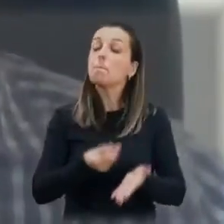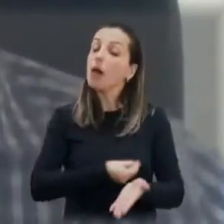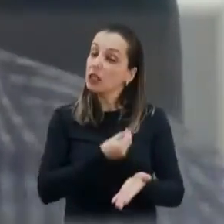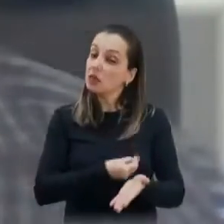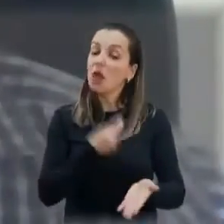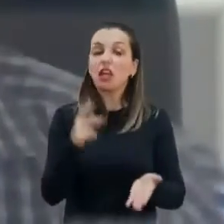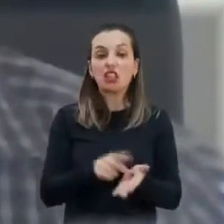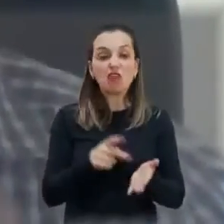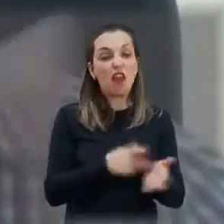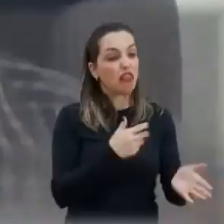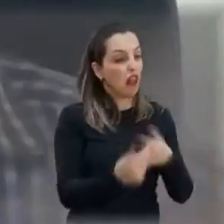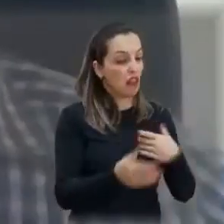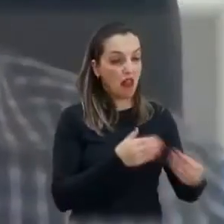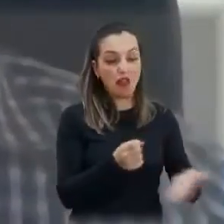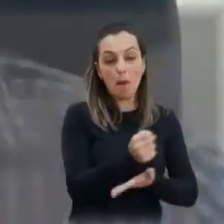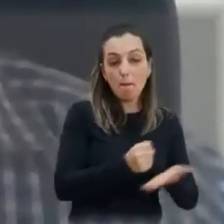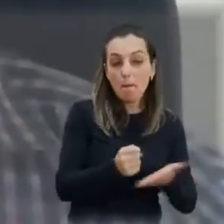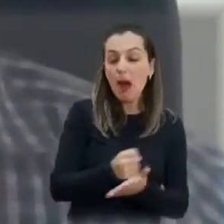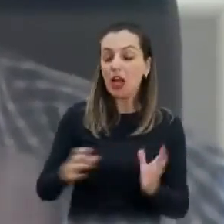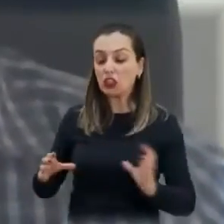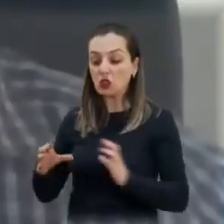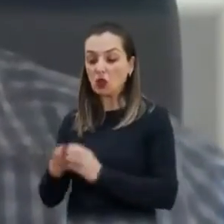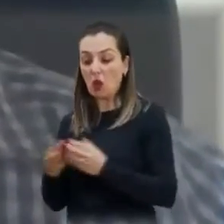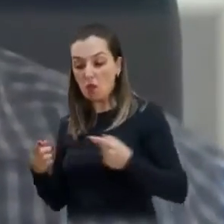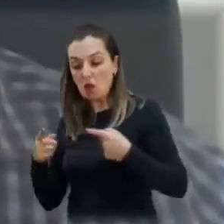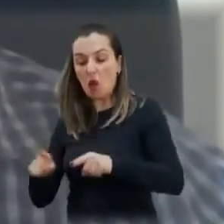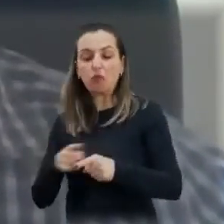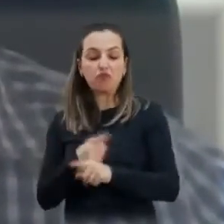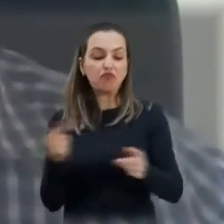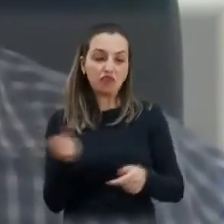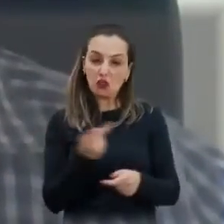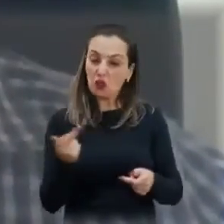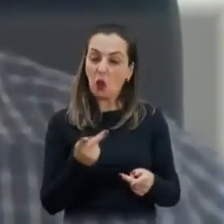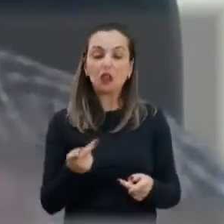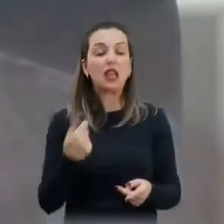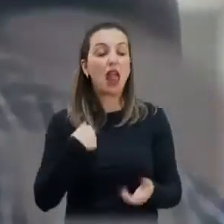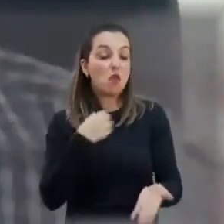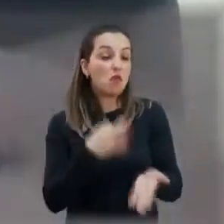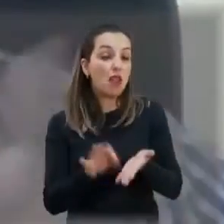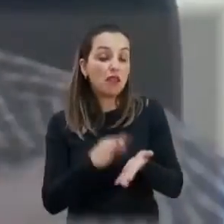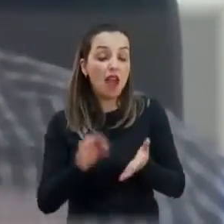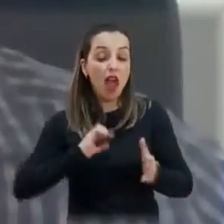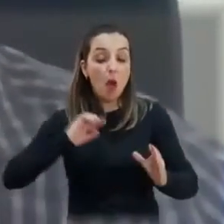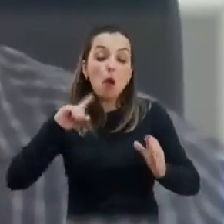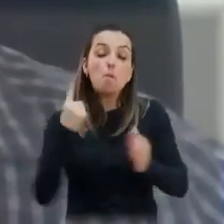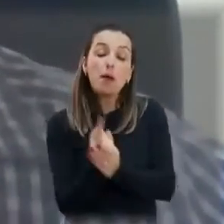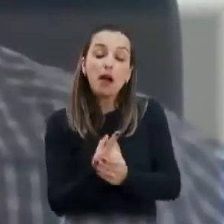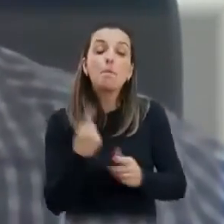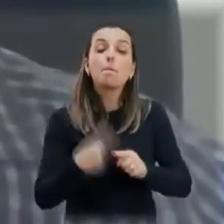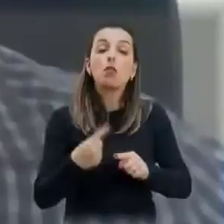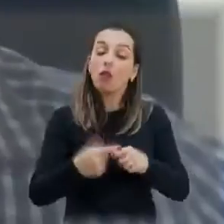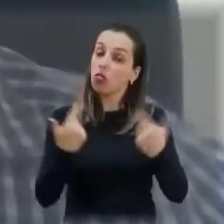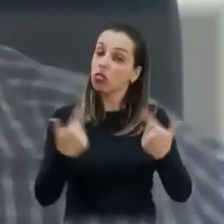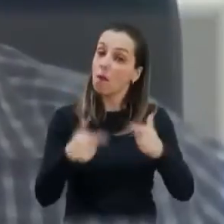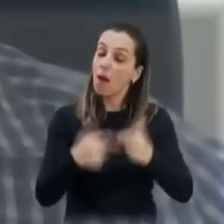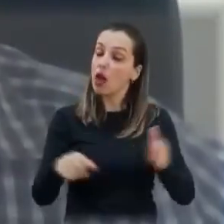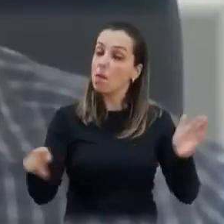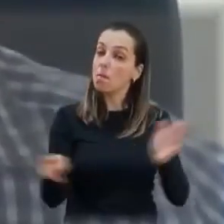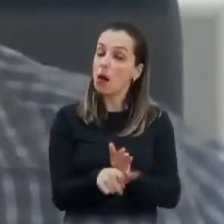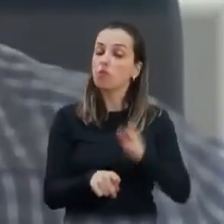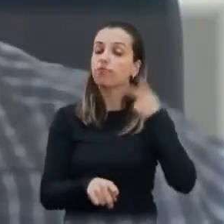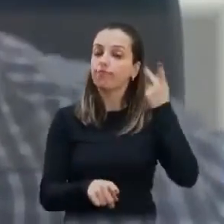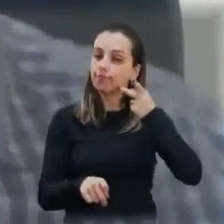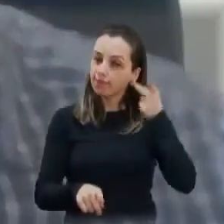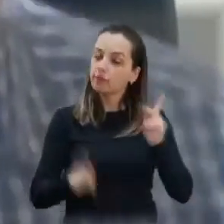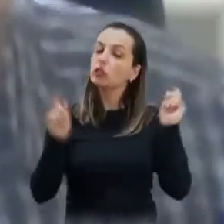ser base, pode ser oposição, protocolou uma SEI, estou junto, estou dentro. Não tem problema nenhum, que é o principal papel do